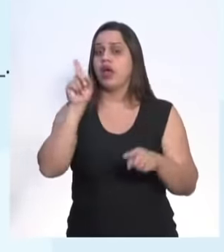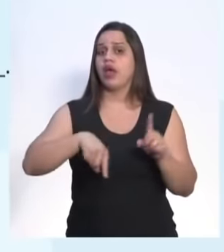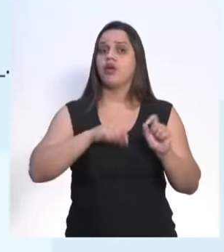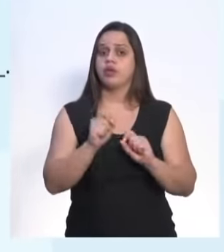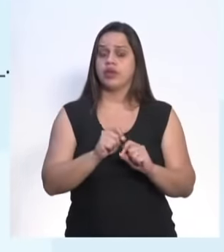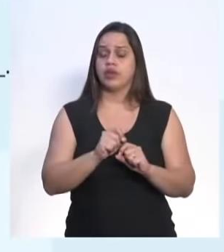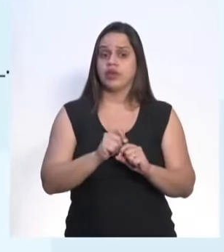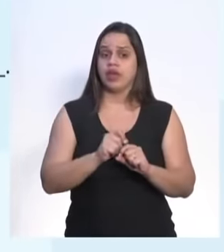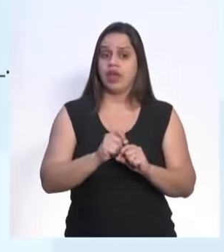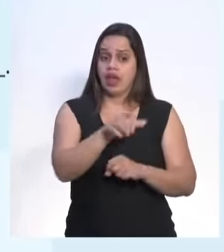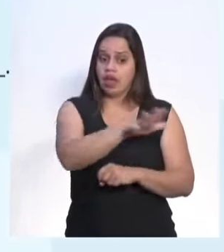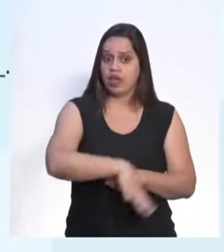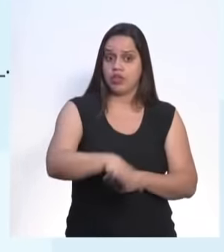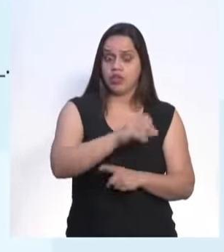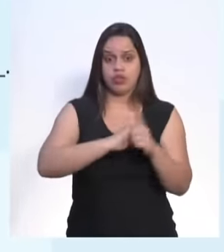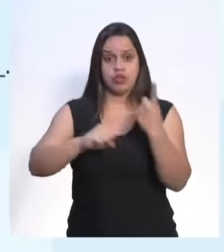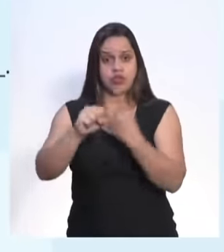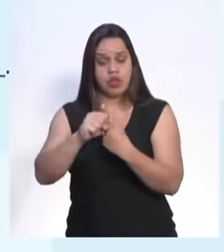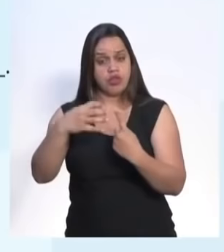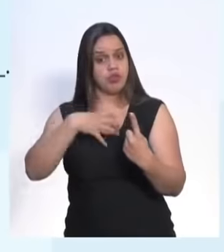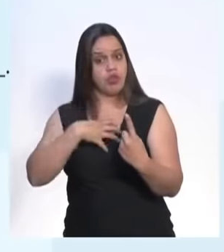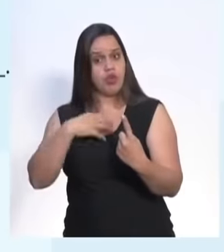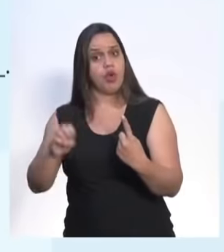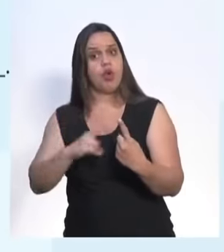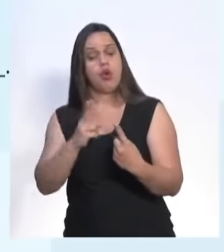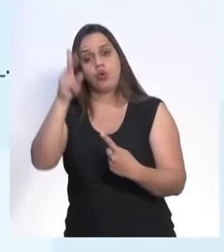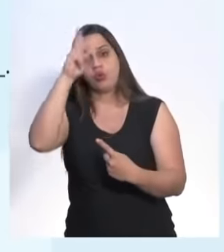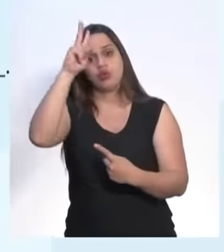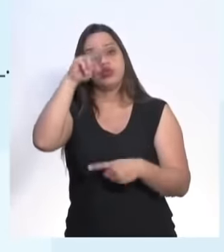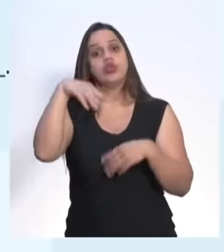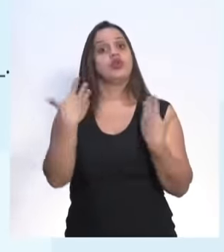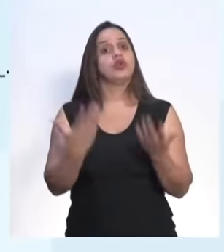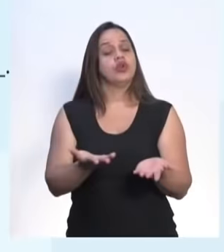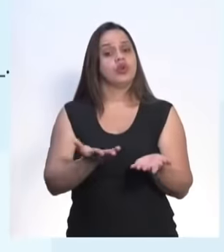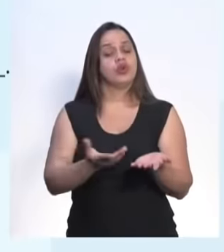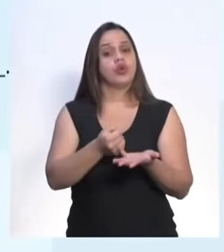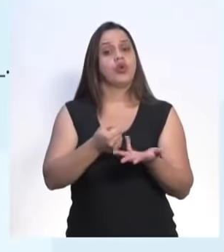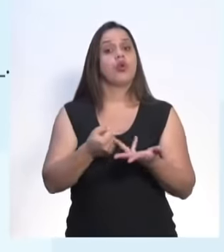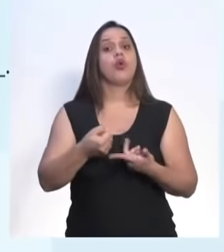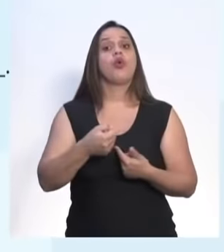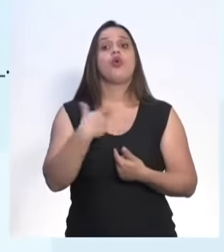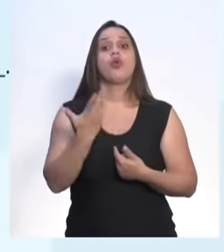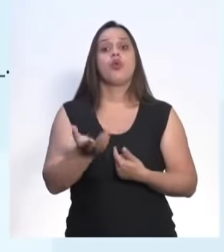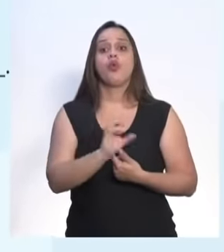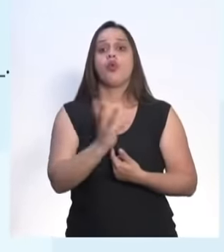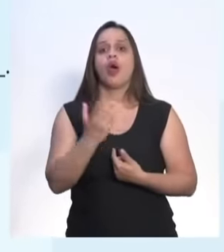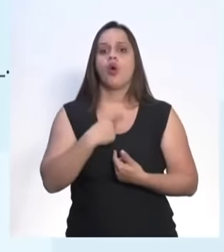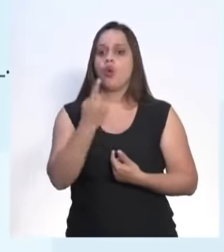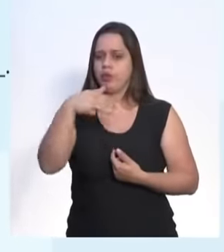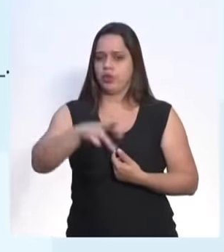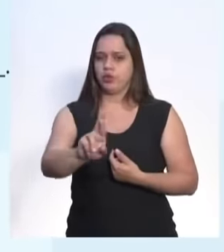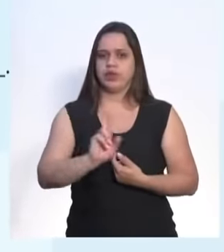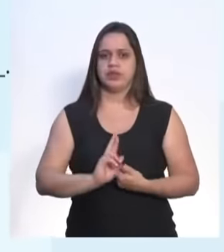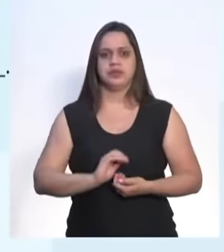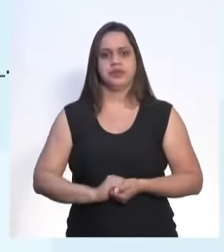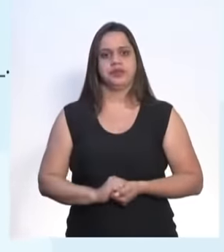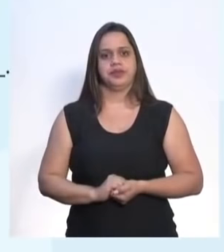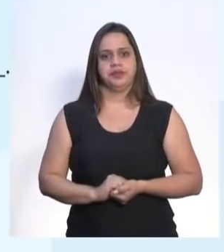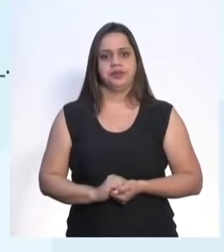Regional, social, situacional ou histórica? Bora. Responde para a Pro no chat aí. Um minutinho.